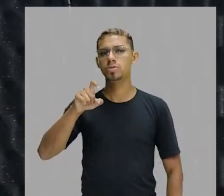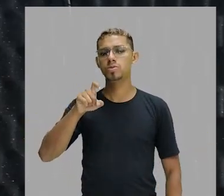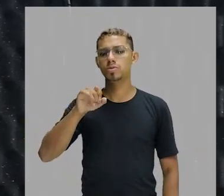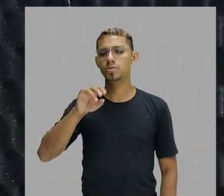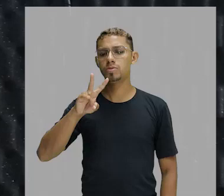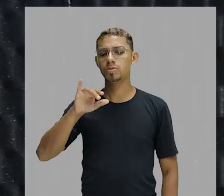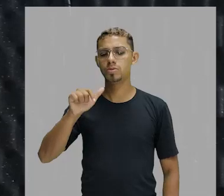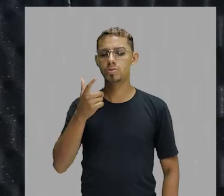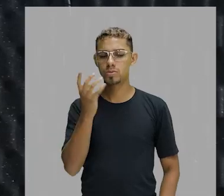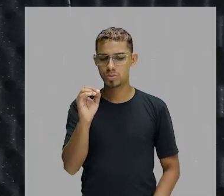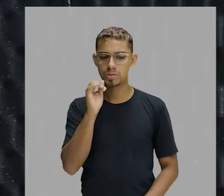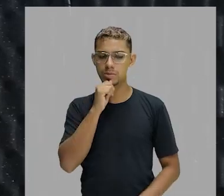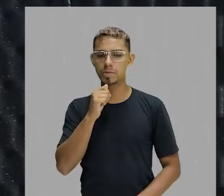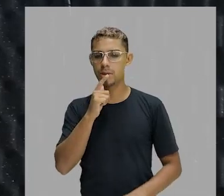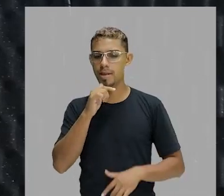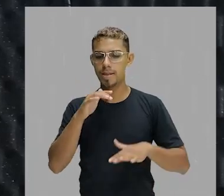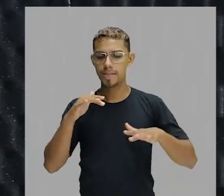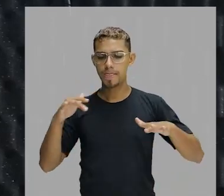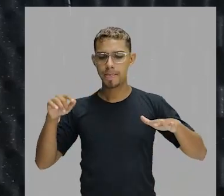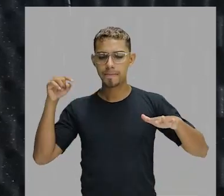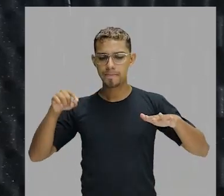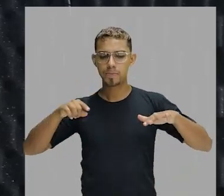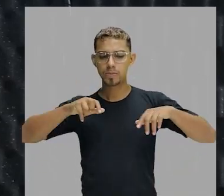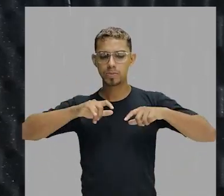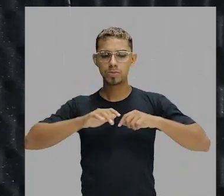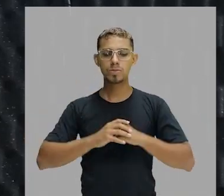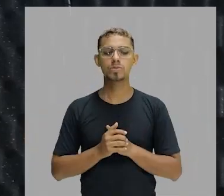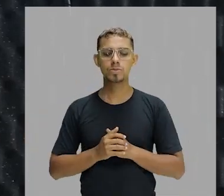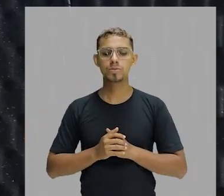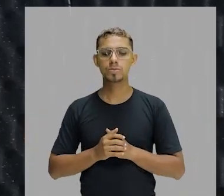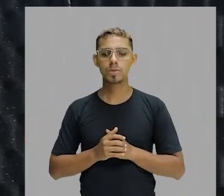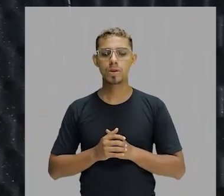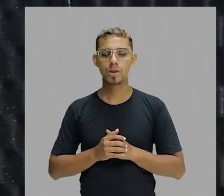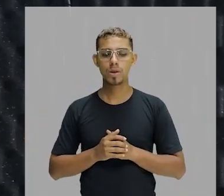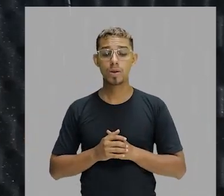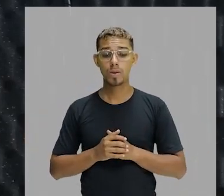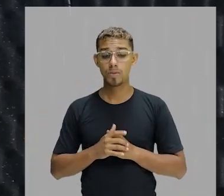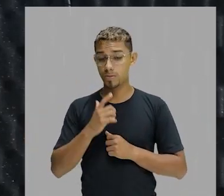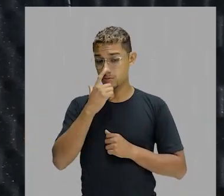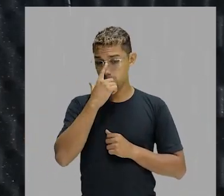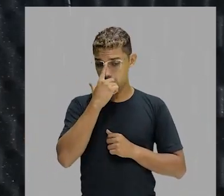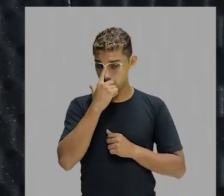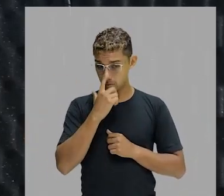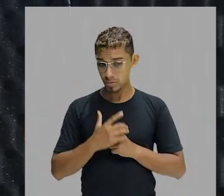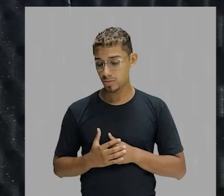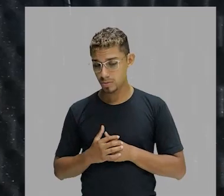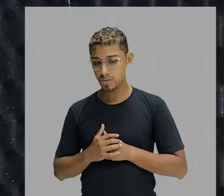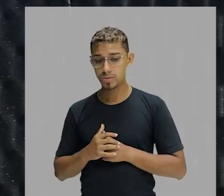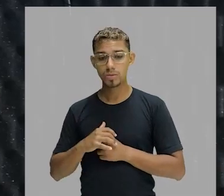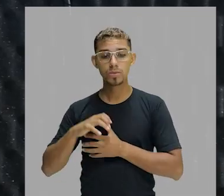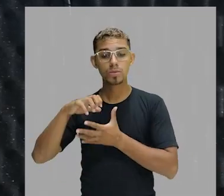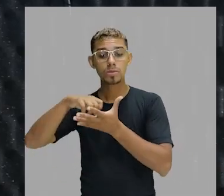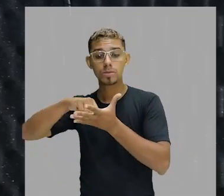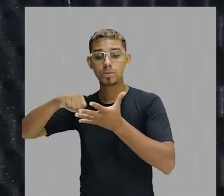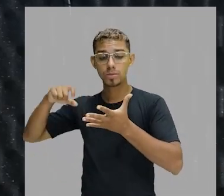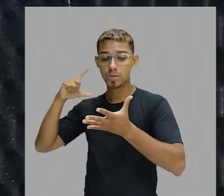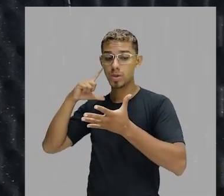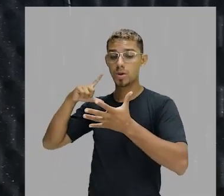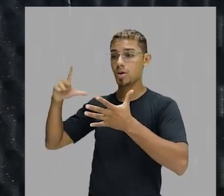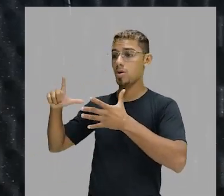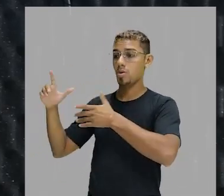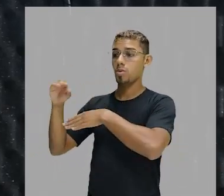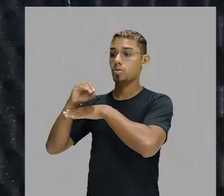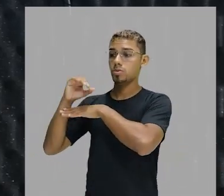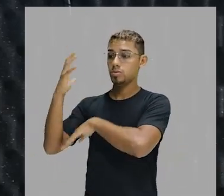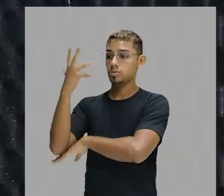lavagem do solo pela água, tá certo? Como resultado da retirada da sua cobertura vegetal. Isso muitas